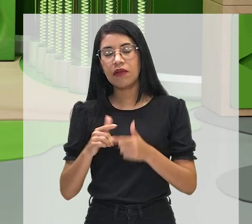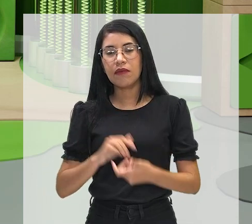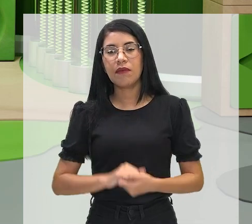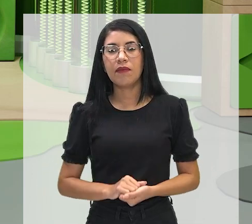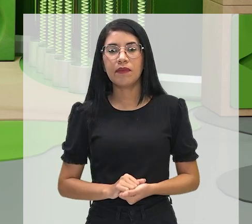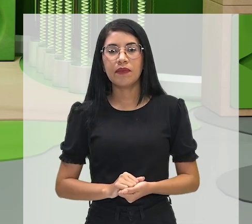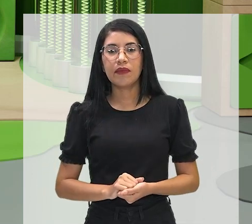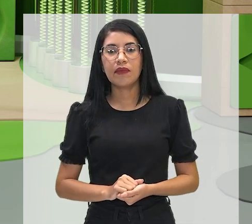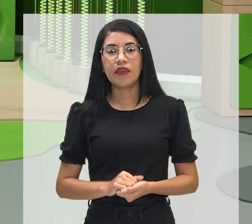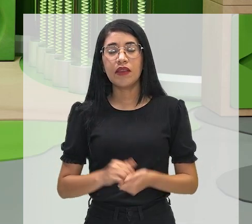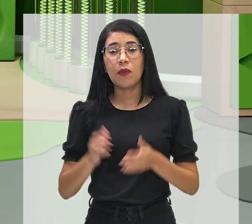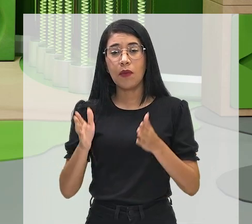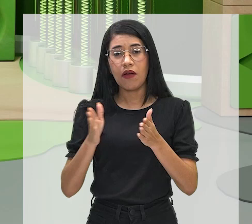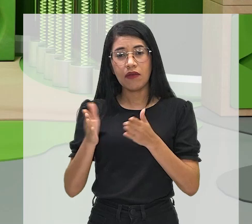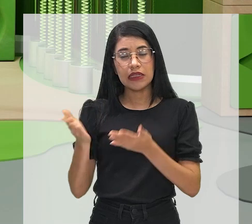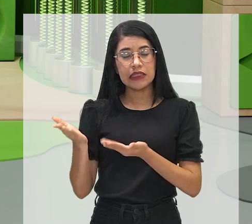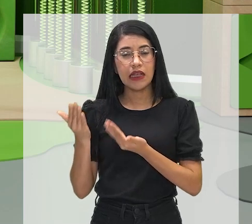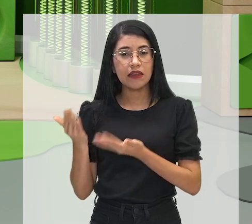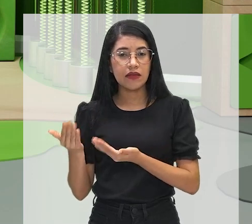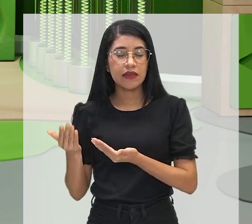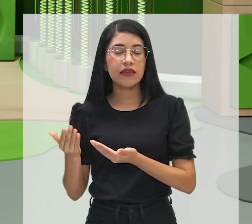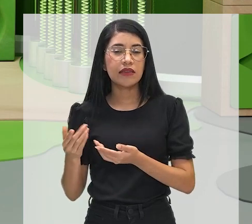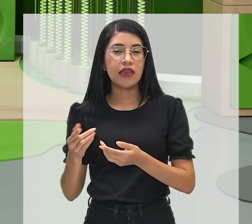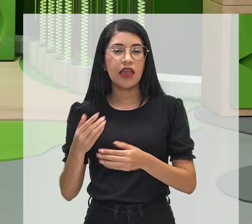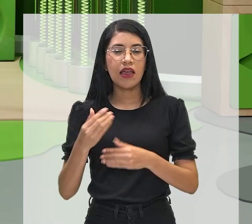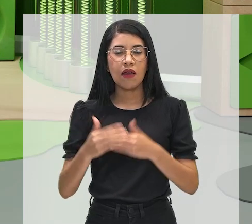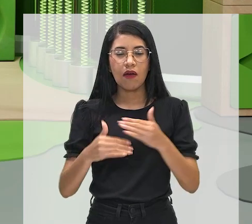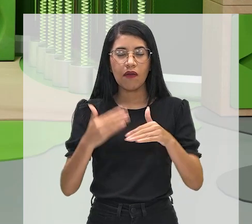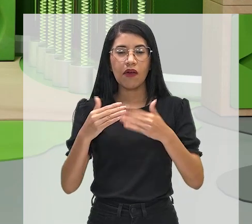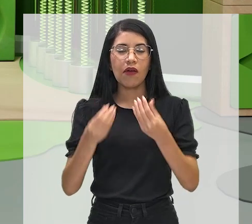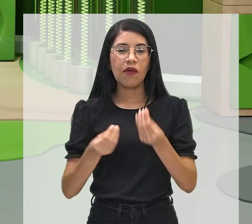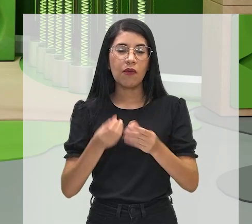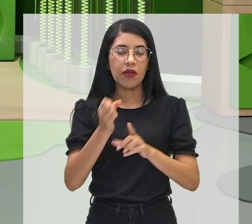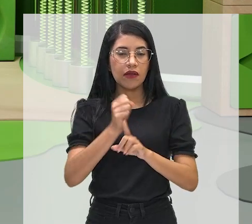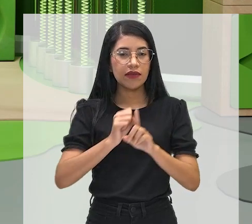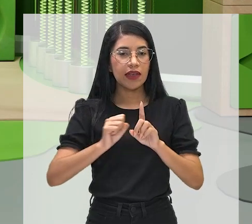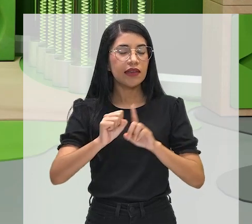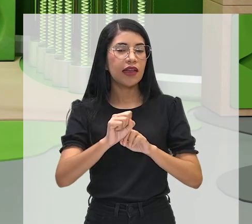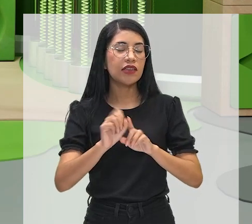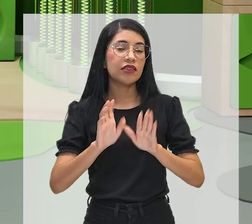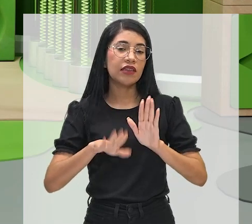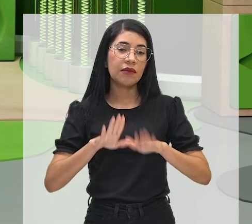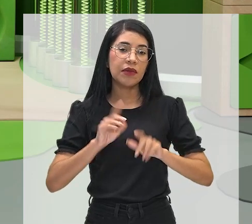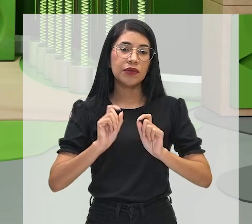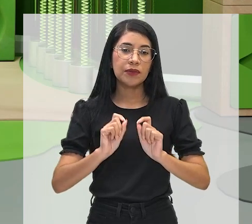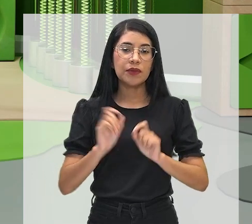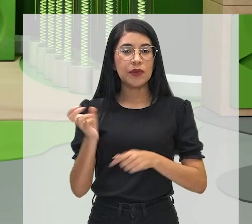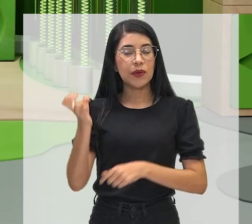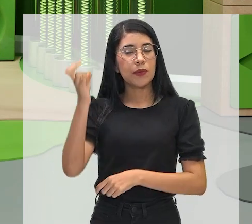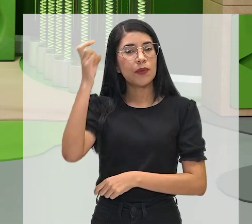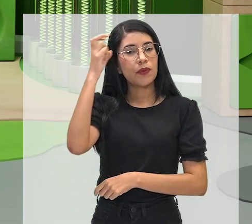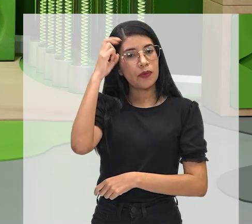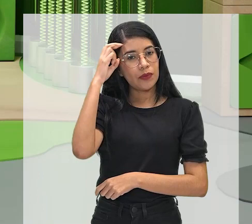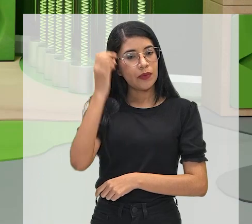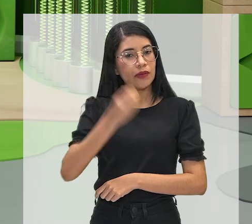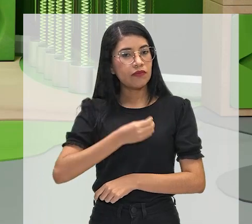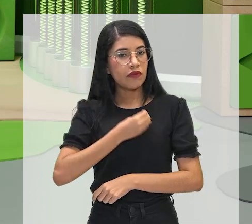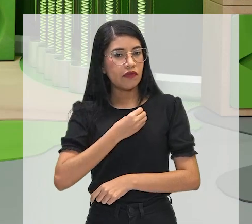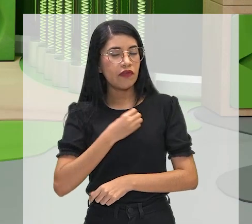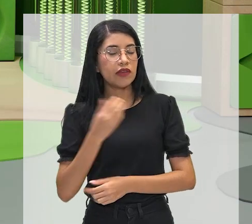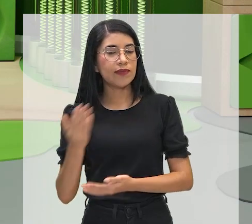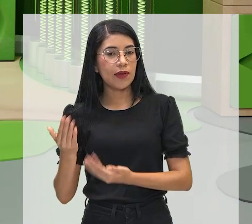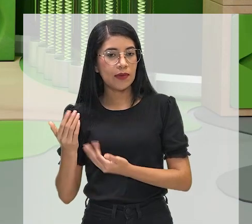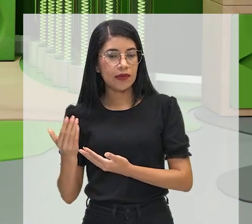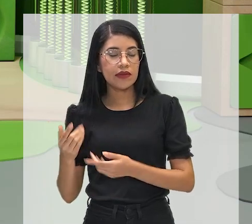A adolescência, ela é construída, né, socialmente, depende muito da cultura onde esse adolescente